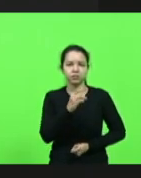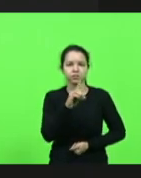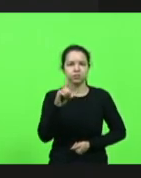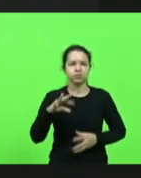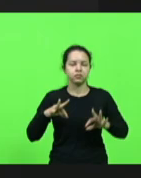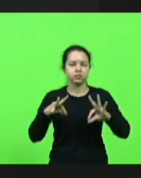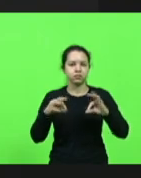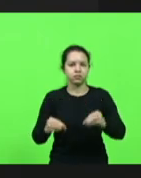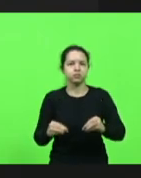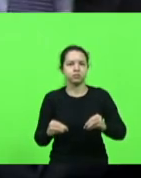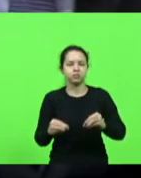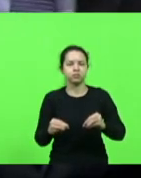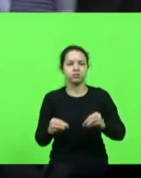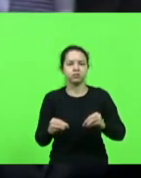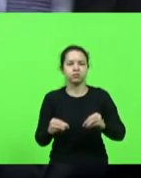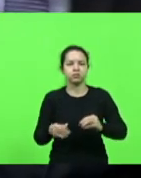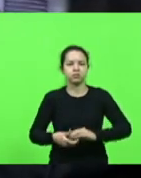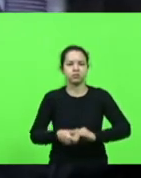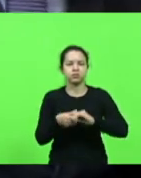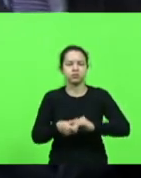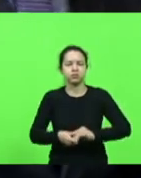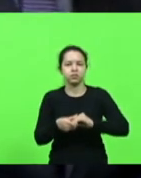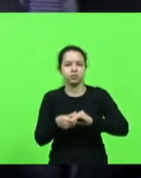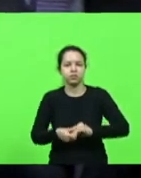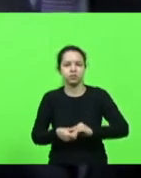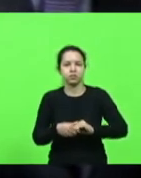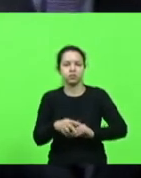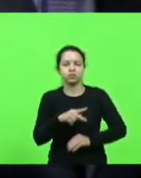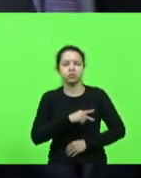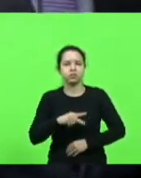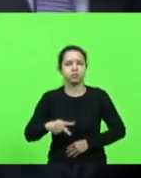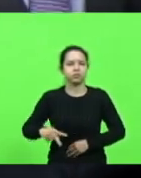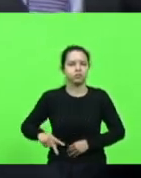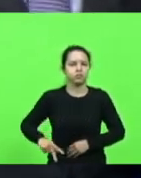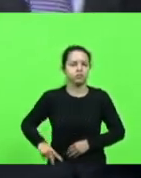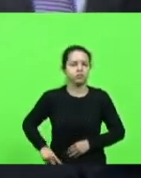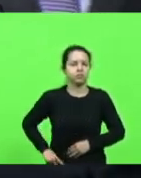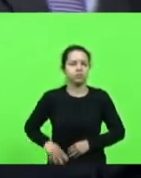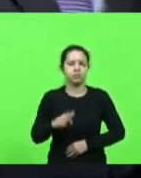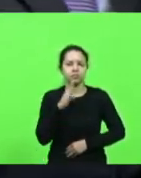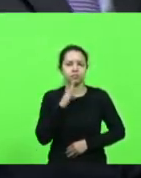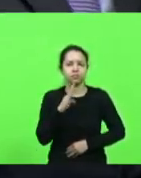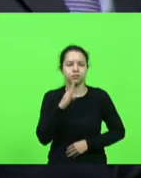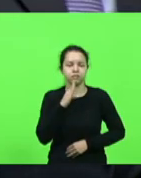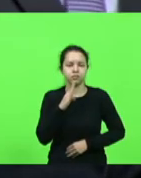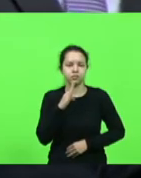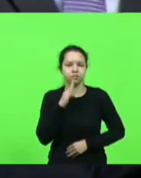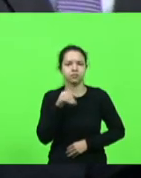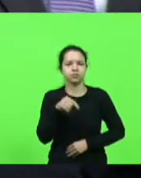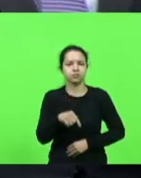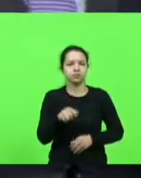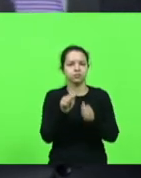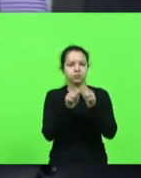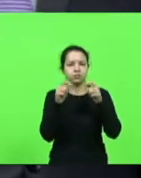Cumprimento o excelentíssimo senhor deputado Nilson Berlanda, vice-presidente desta casa, que está aqui